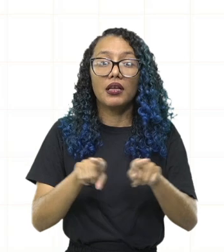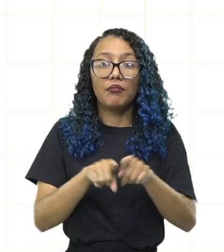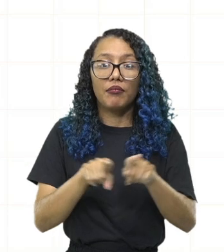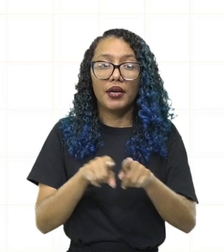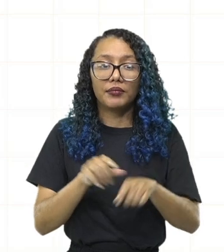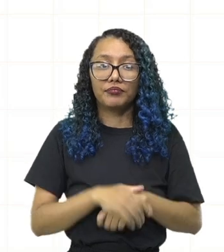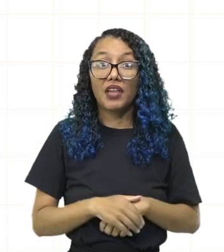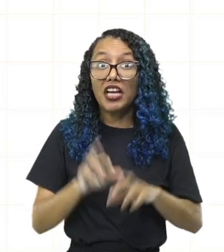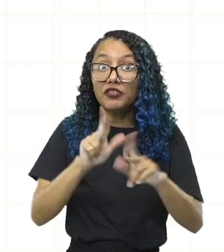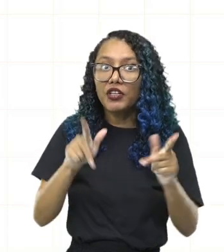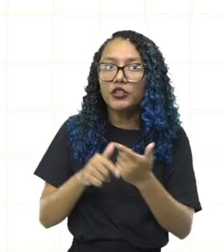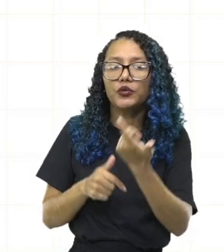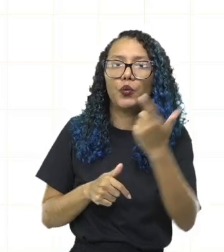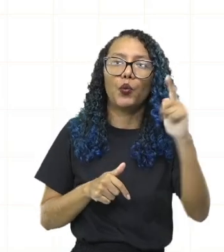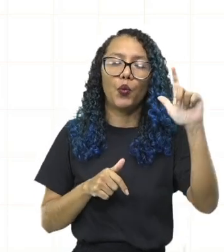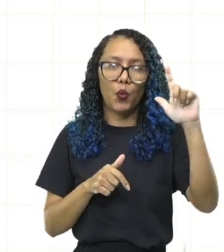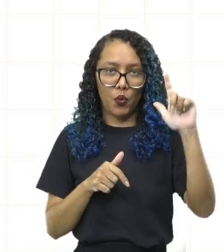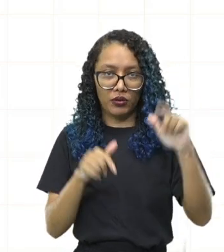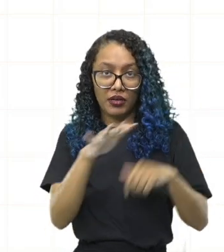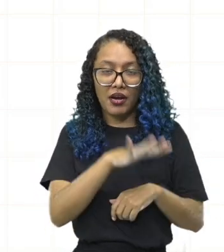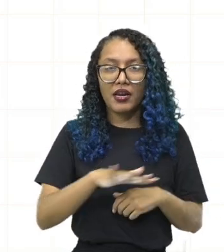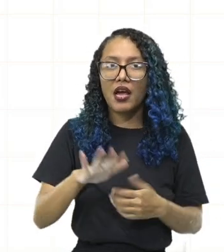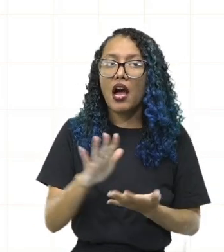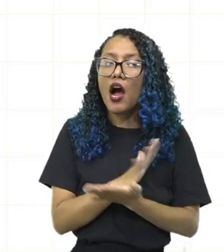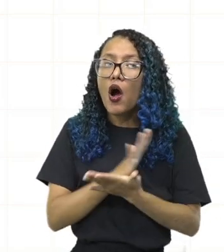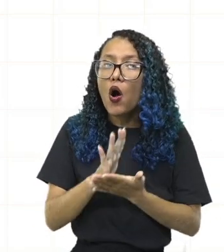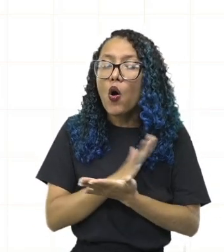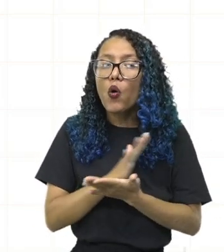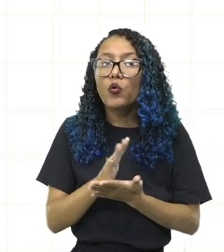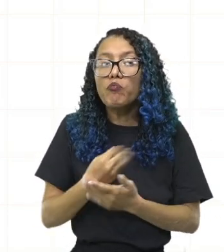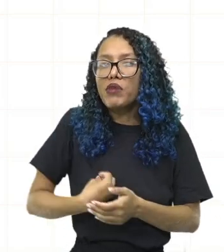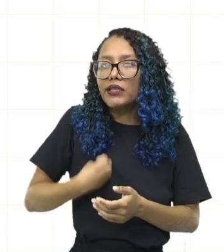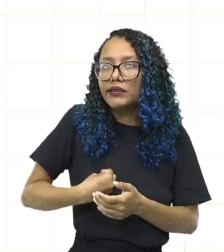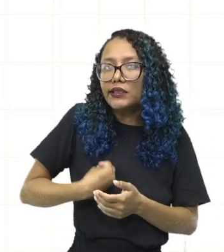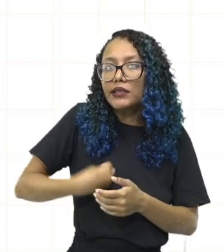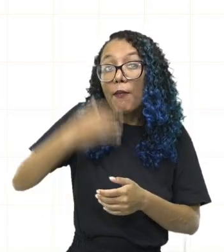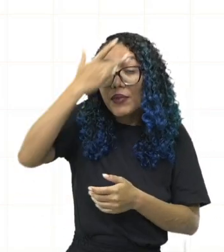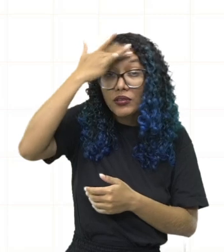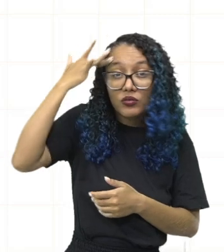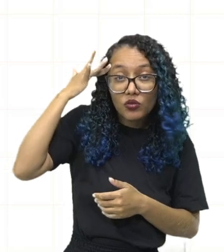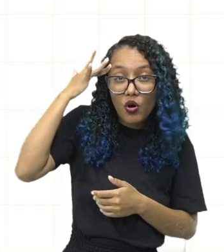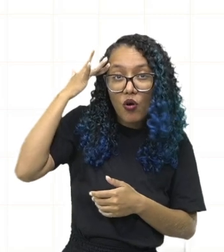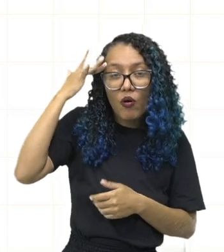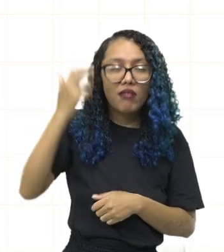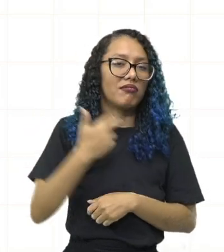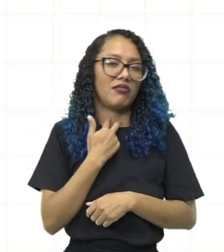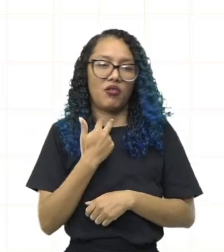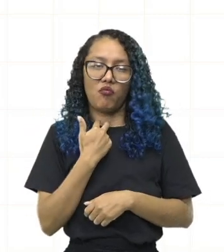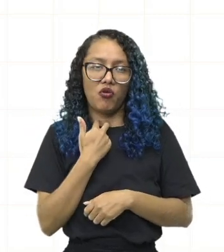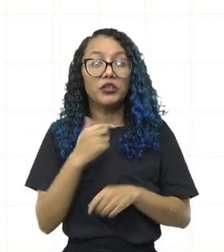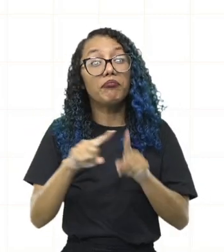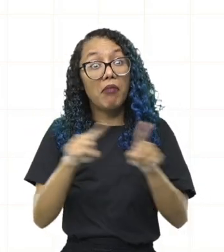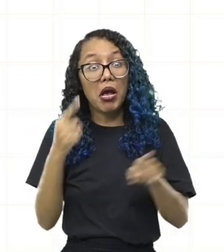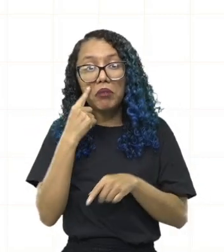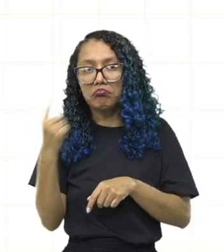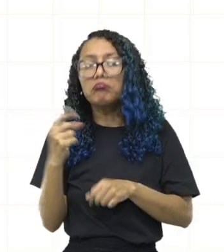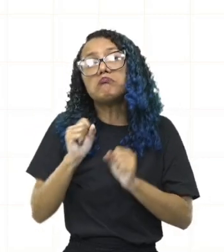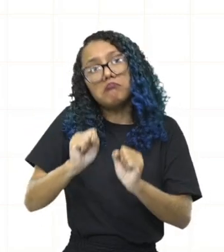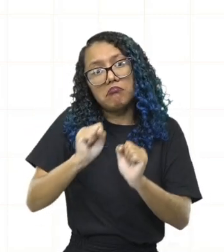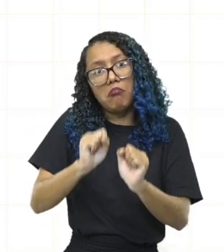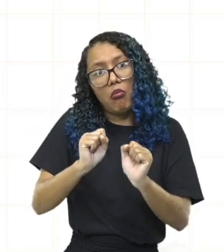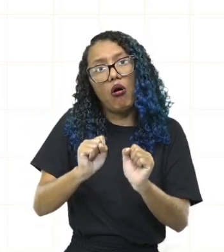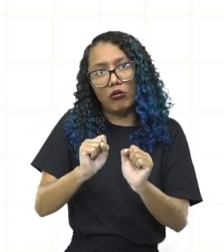diferentemente da outra, né, que algumas áreas não têm ali a presença da população. Aqui a gente tem que é permitido, né, admitida a permanência